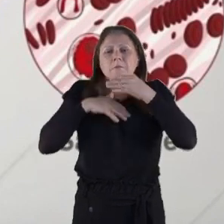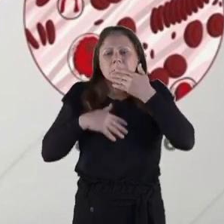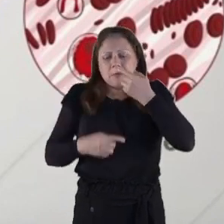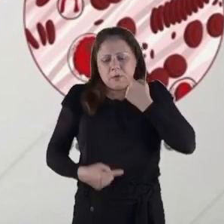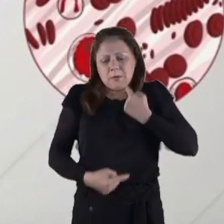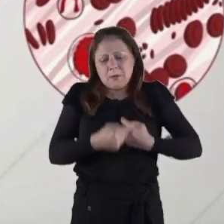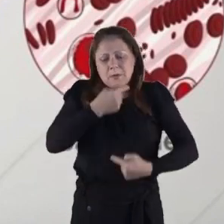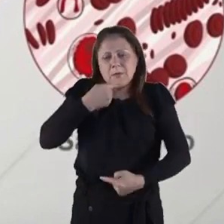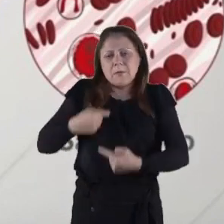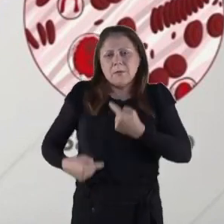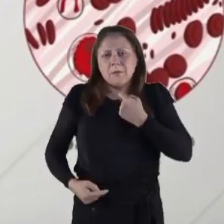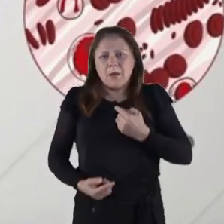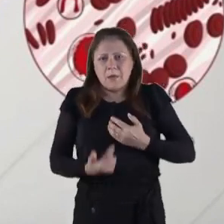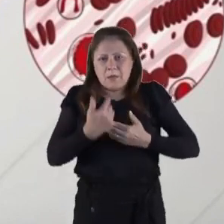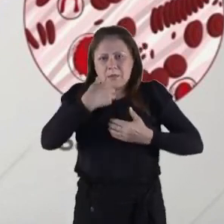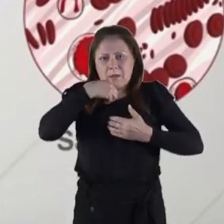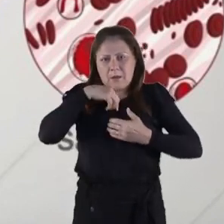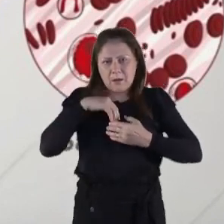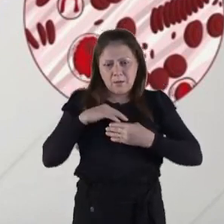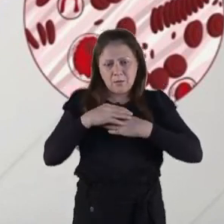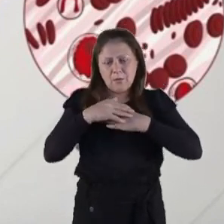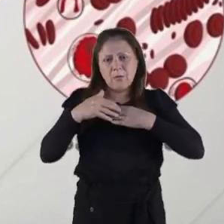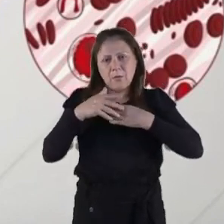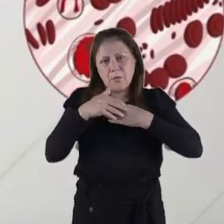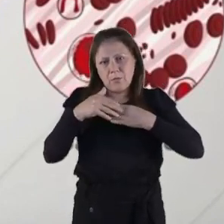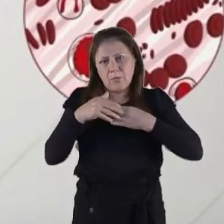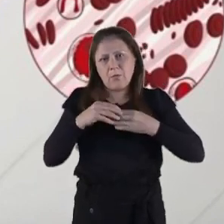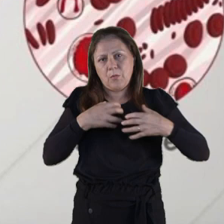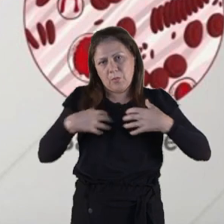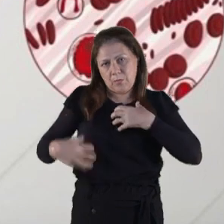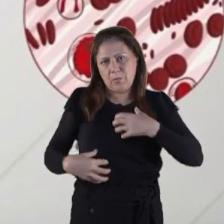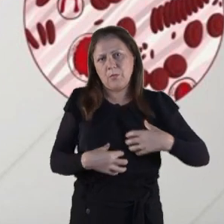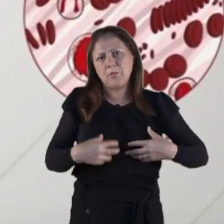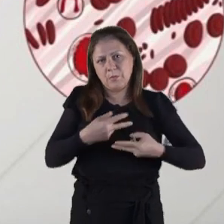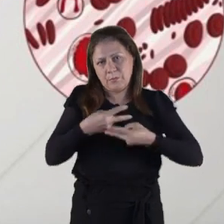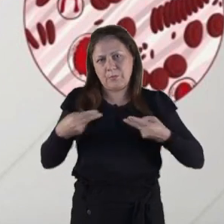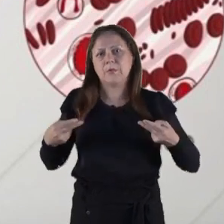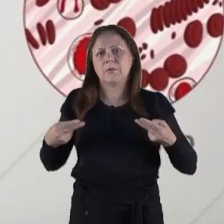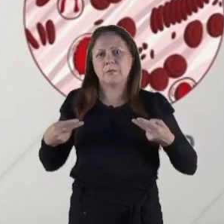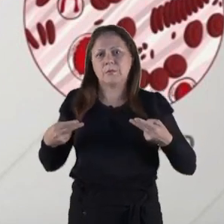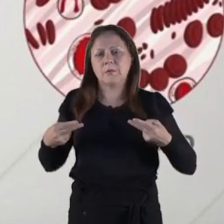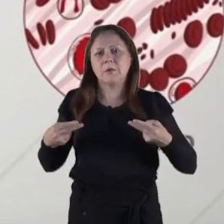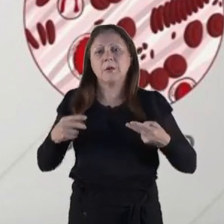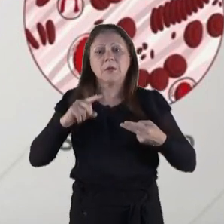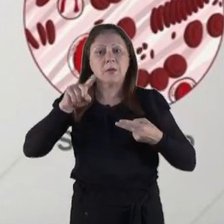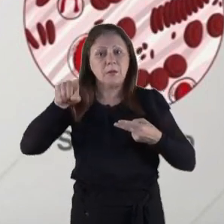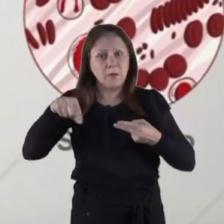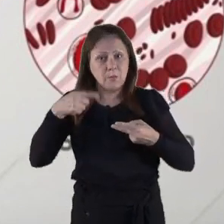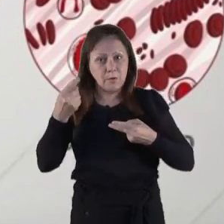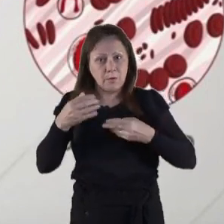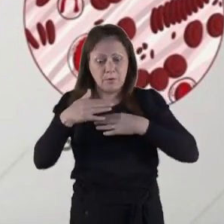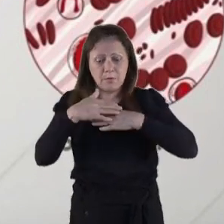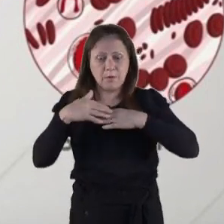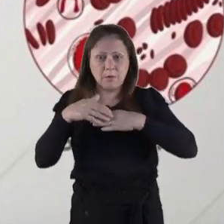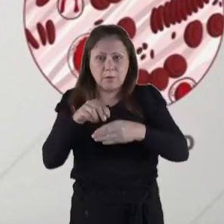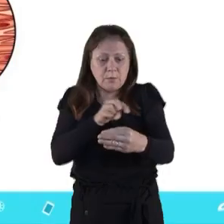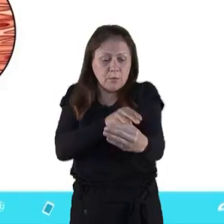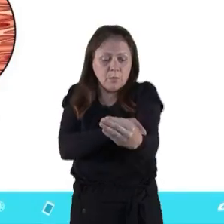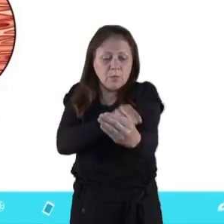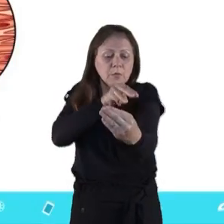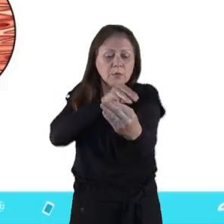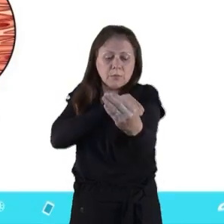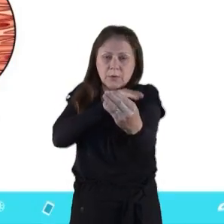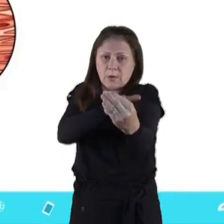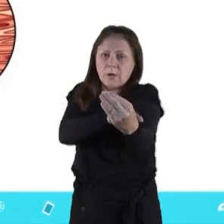nossa corrente sanguínea até os nossos órgãos, nossas células. E também, depois do tecido conjuntivo, a gente vai falar do tecido